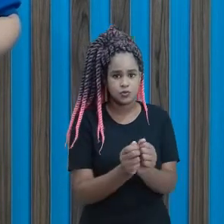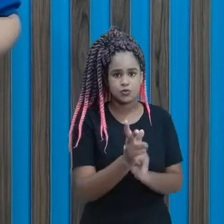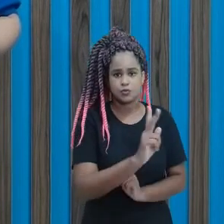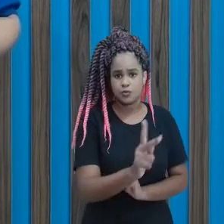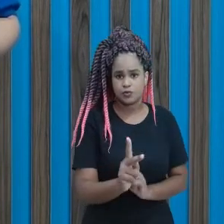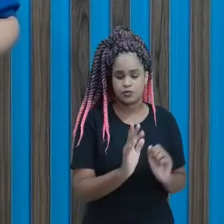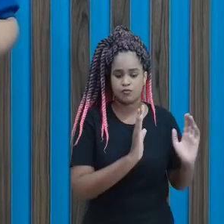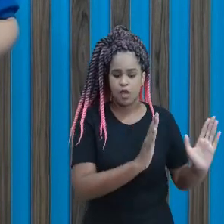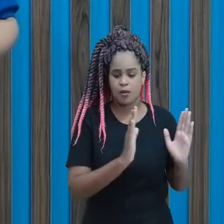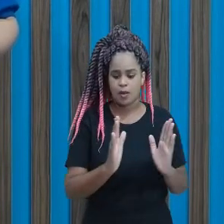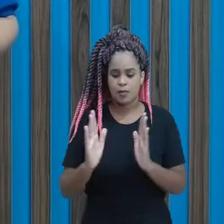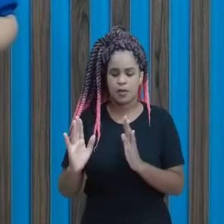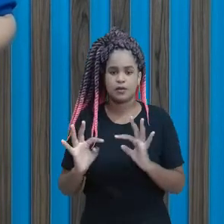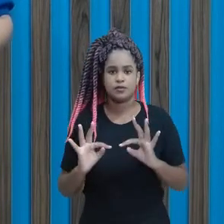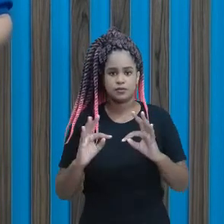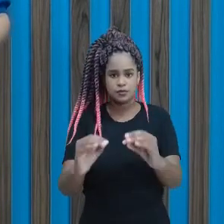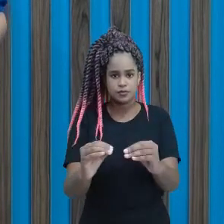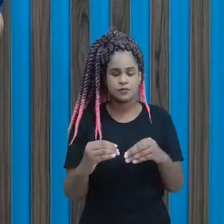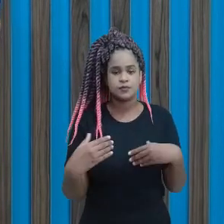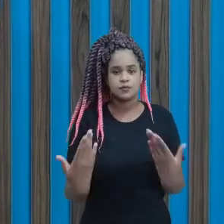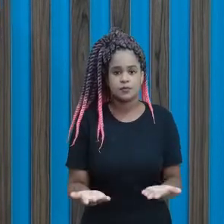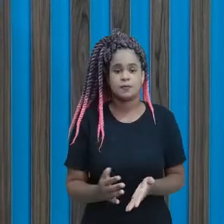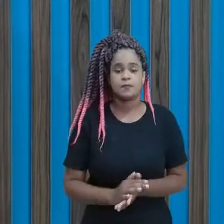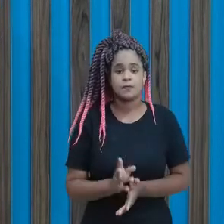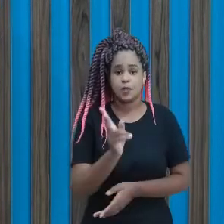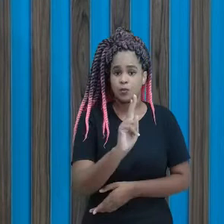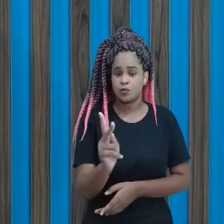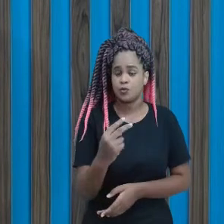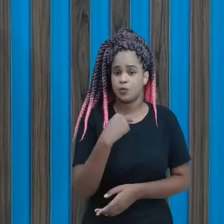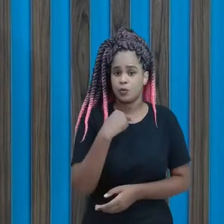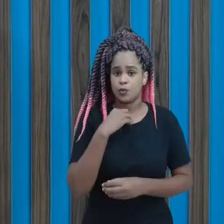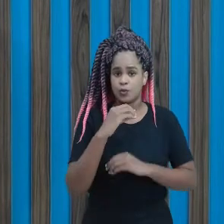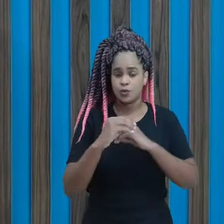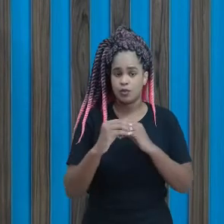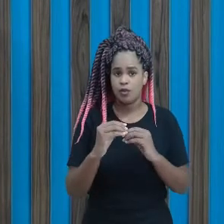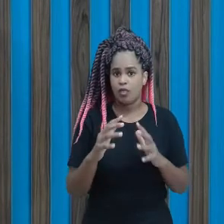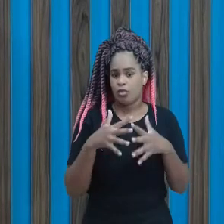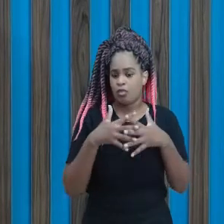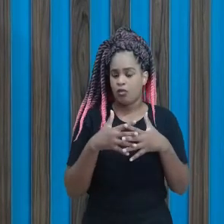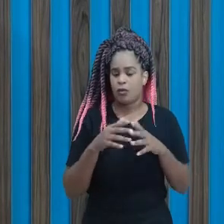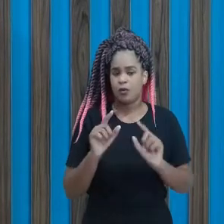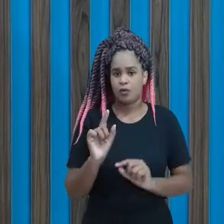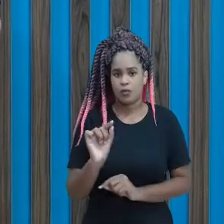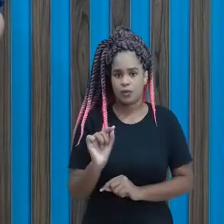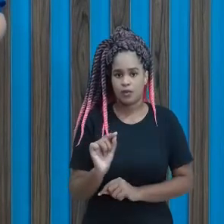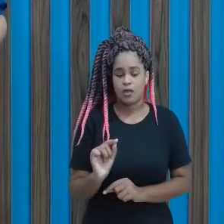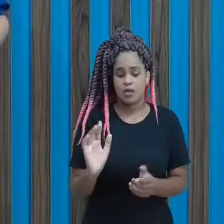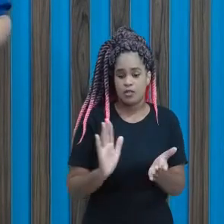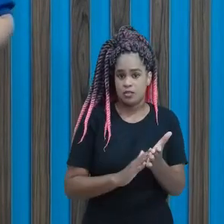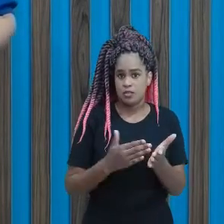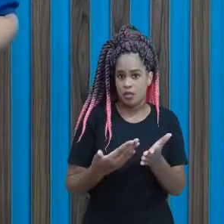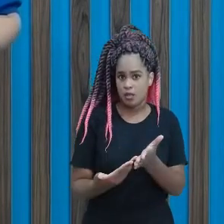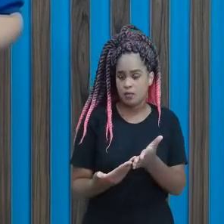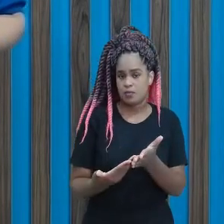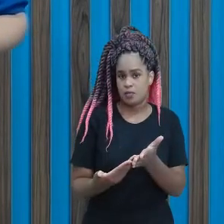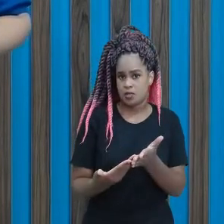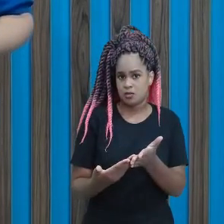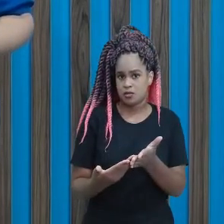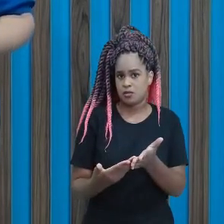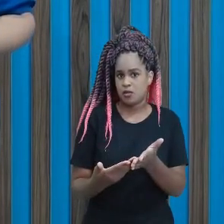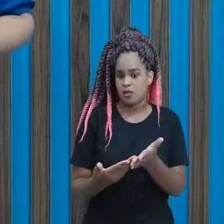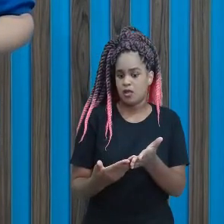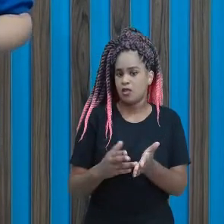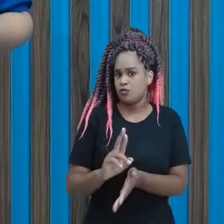todas essas etapas. O que o professor não pode se confundir é que não é o intérprete, o professor do